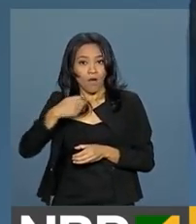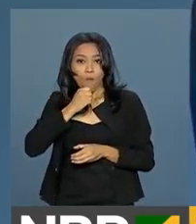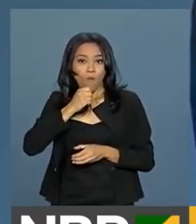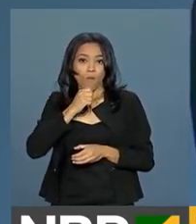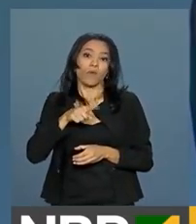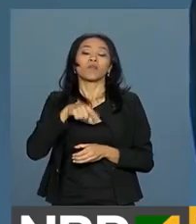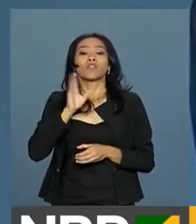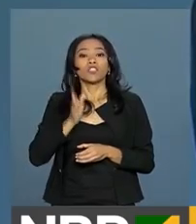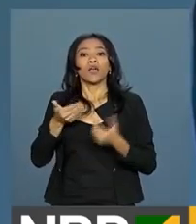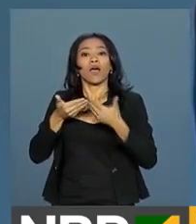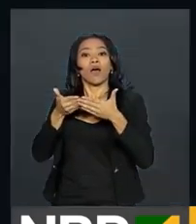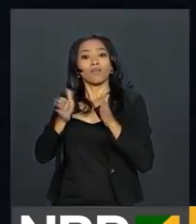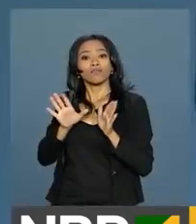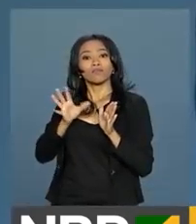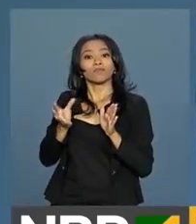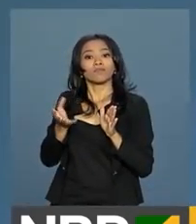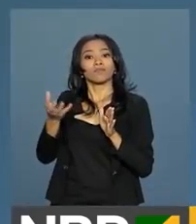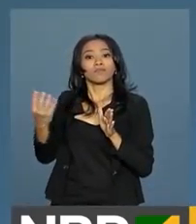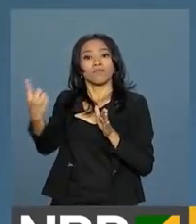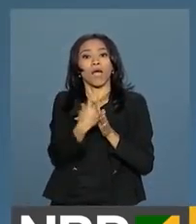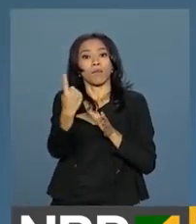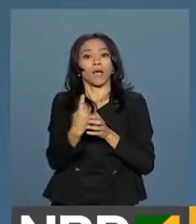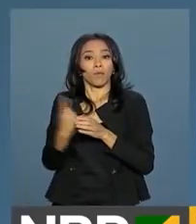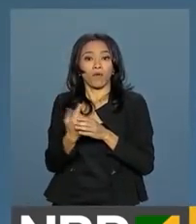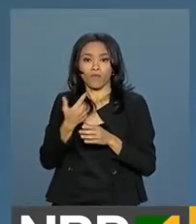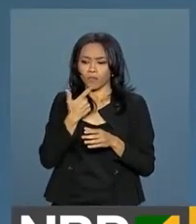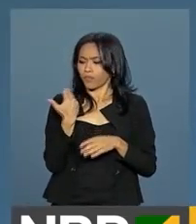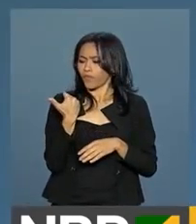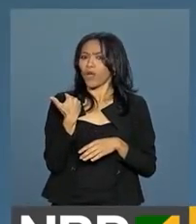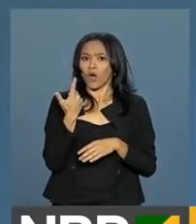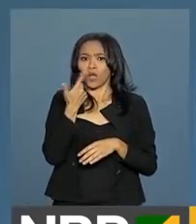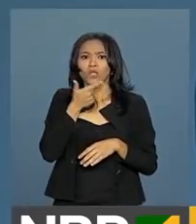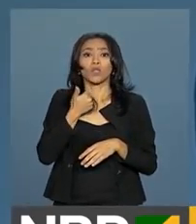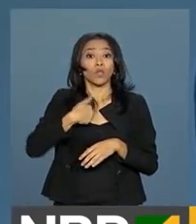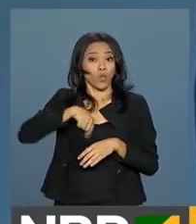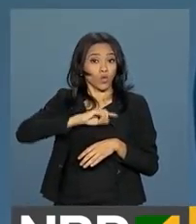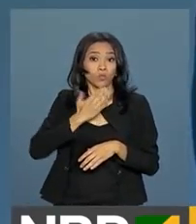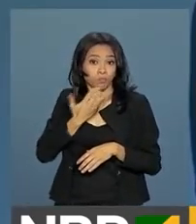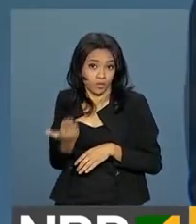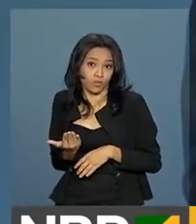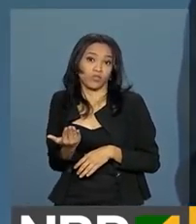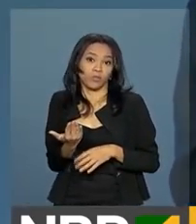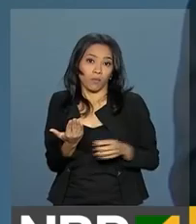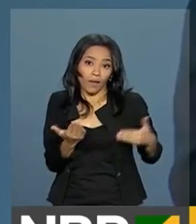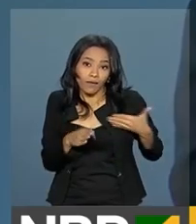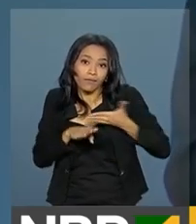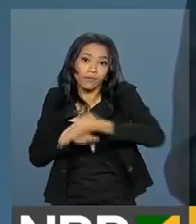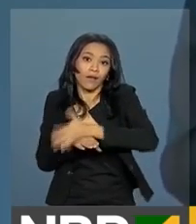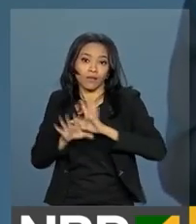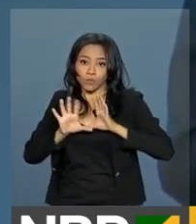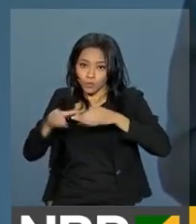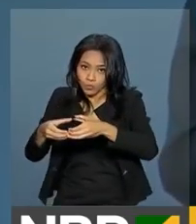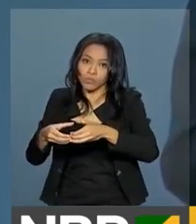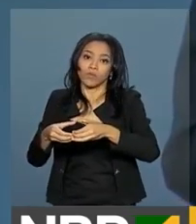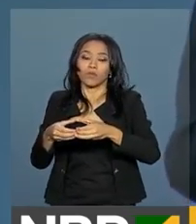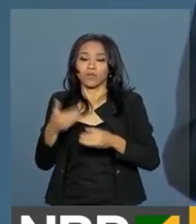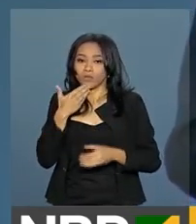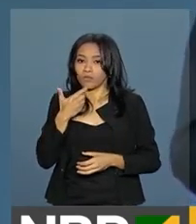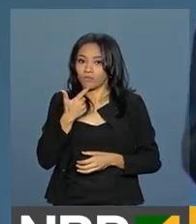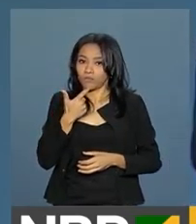da organização tas formalizamos agora nosso pedido de acesso como membro pleno